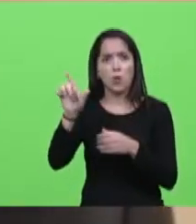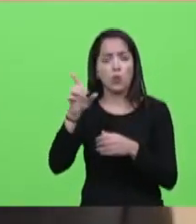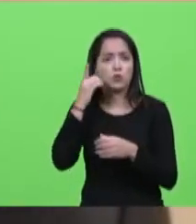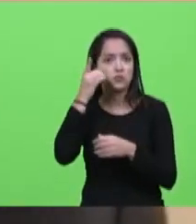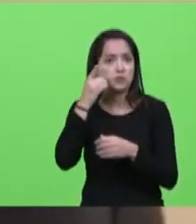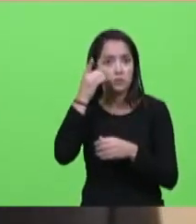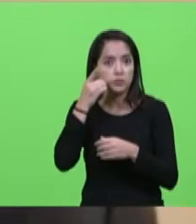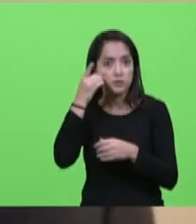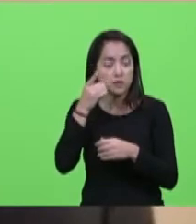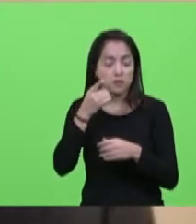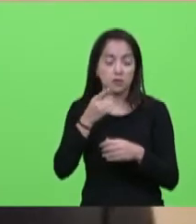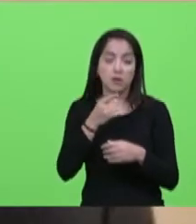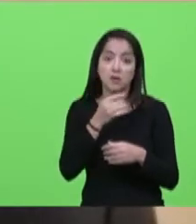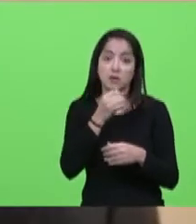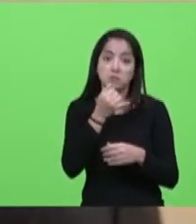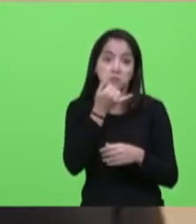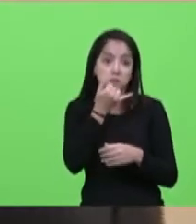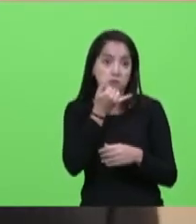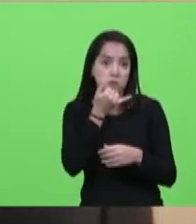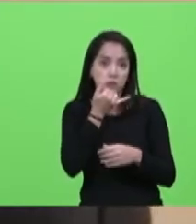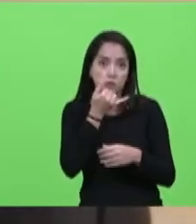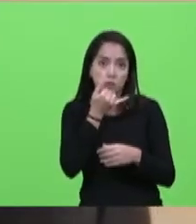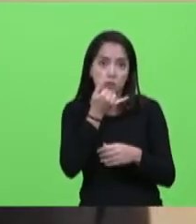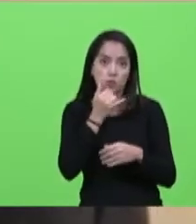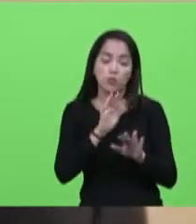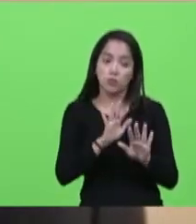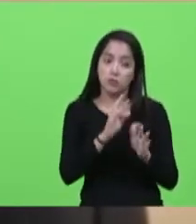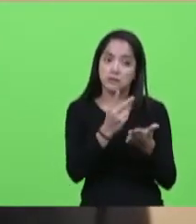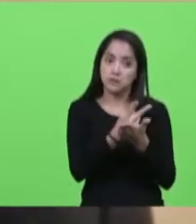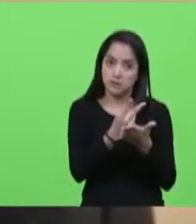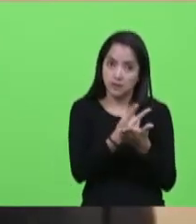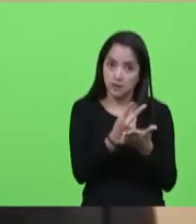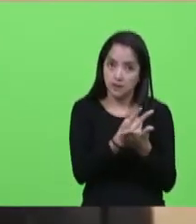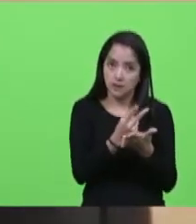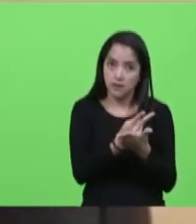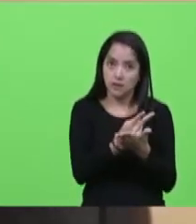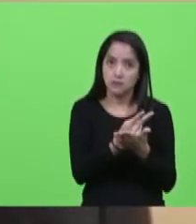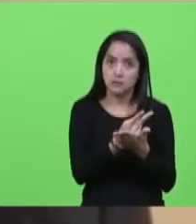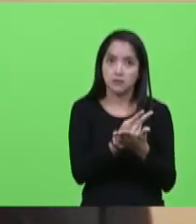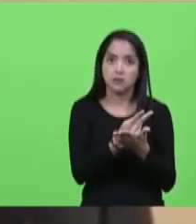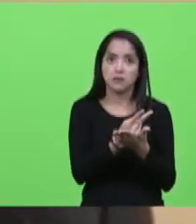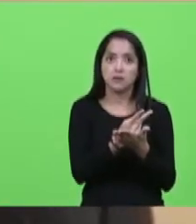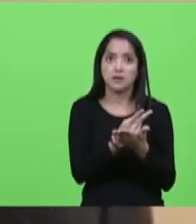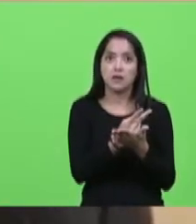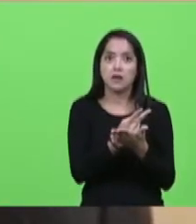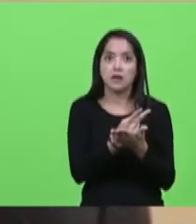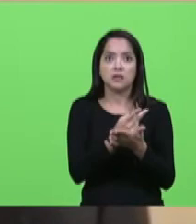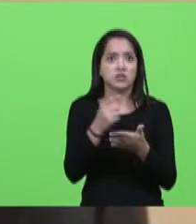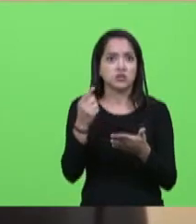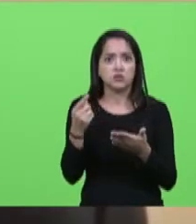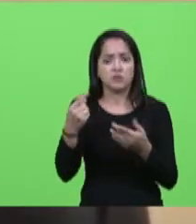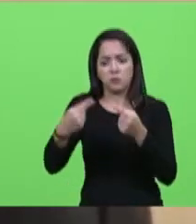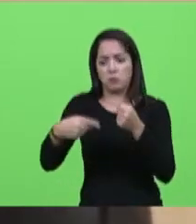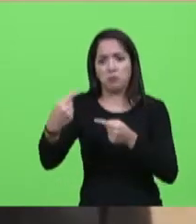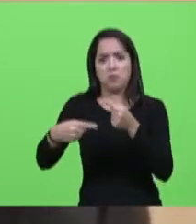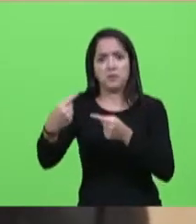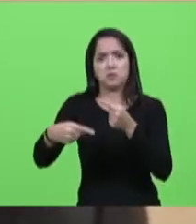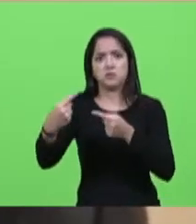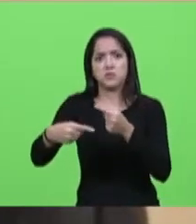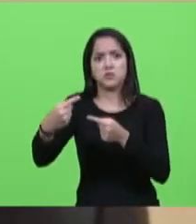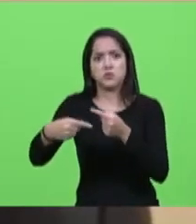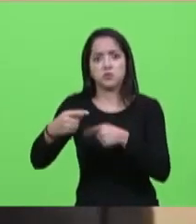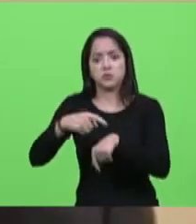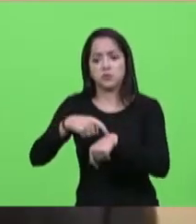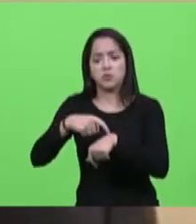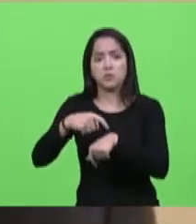deputada Paulinha, mas a senhora está completamente errada. Deputado, nós não estávamos no meio de uma discussão, como o